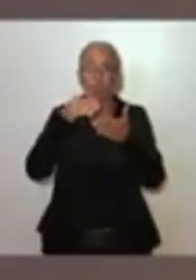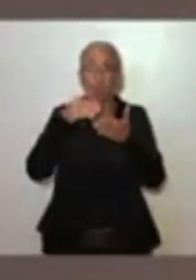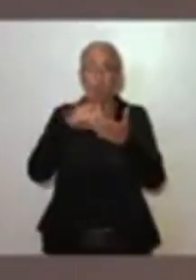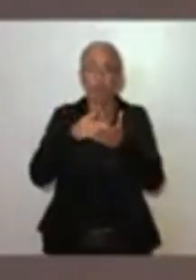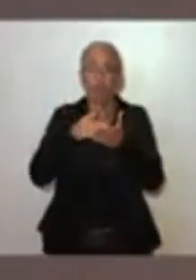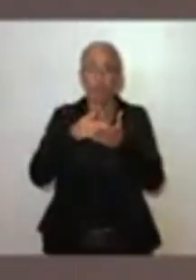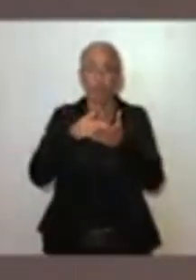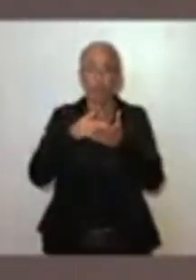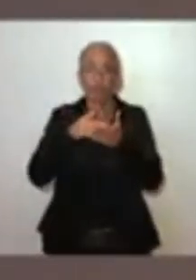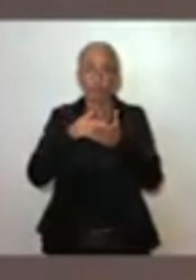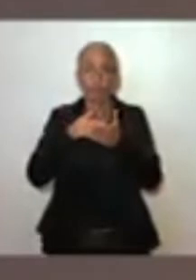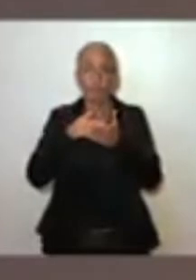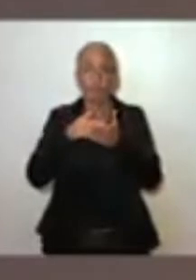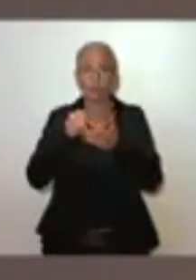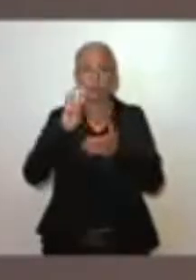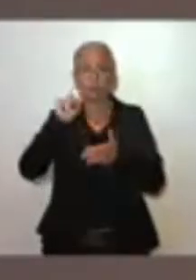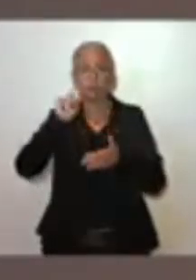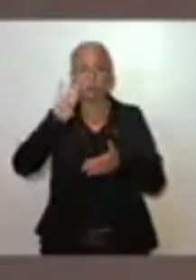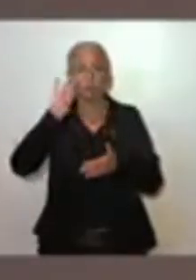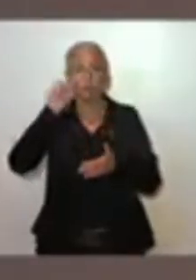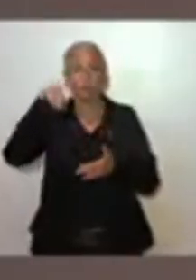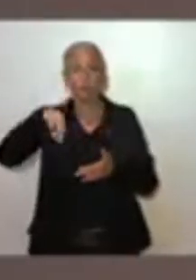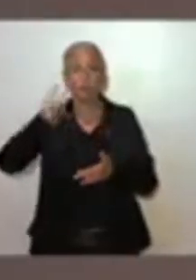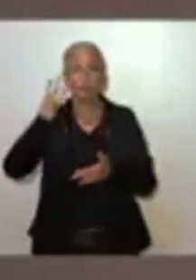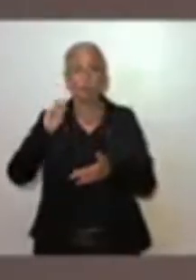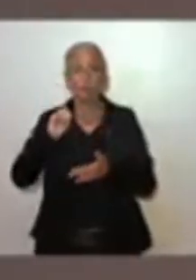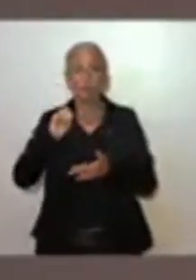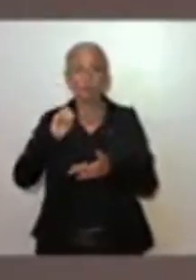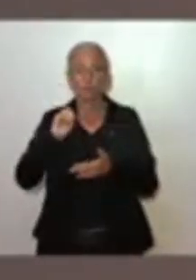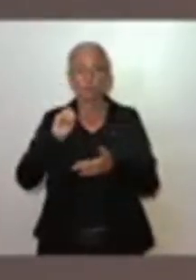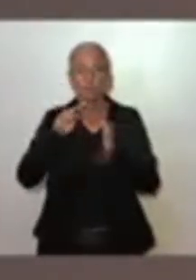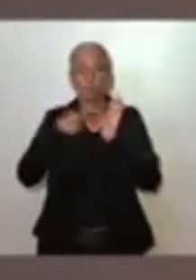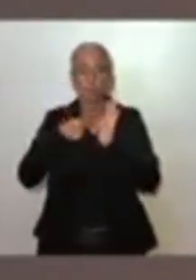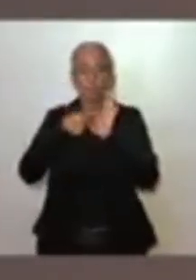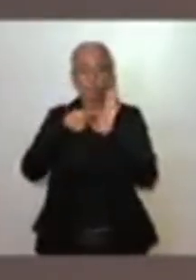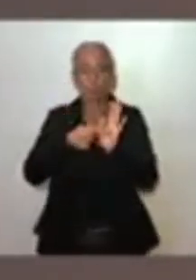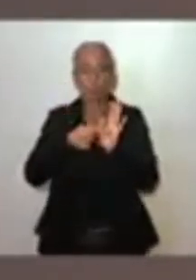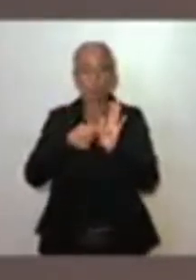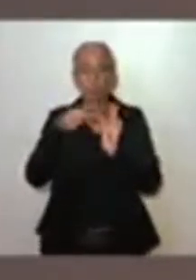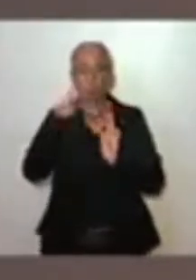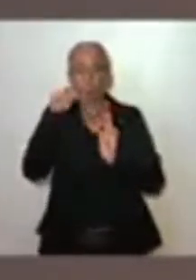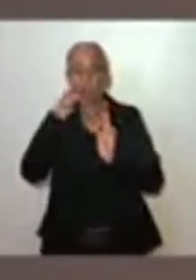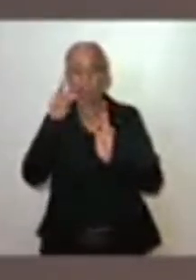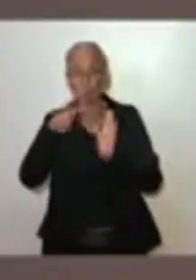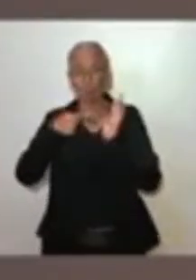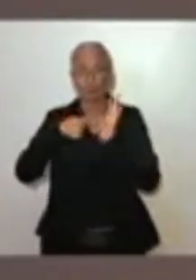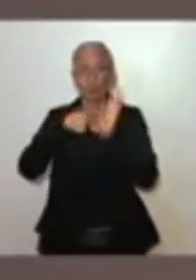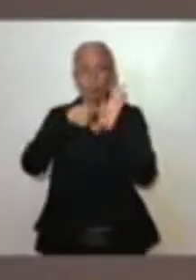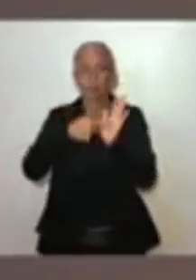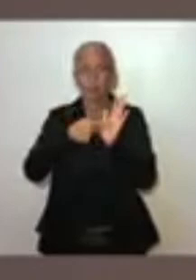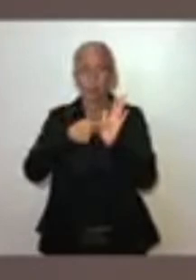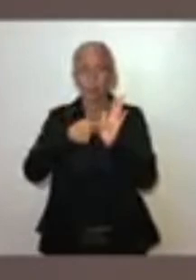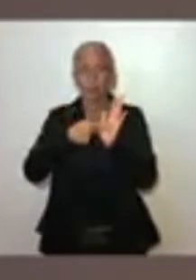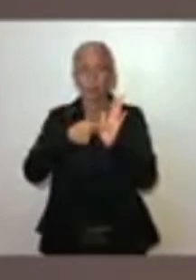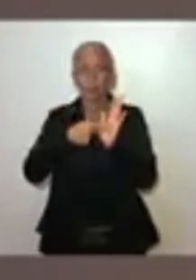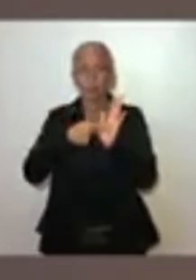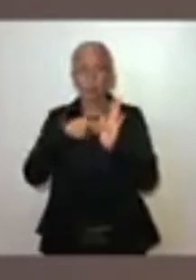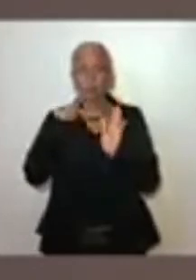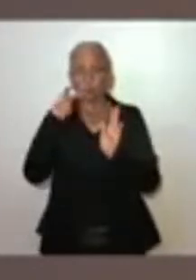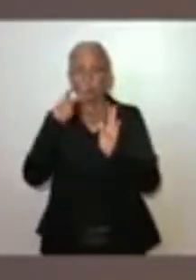absolutismo a e começa a infraestrutura que eu escrevi e essa super estrutura que acabo de mencionar